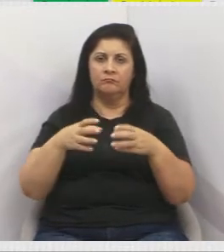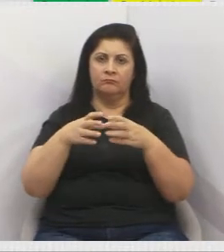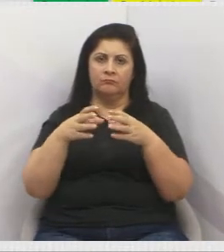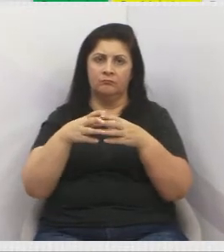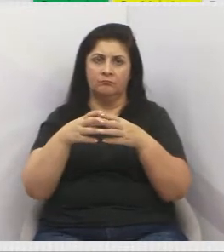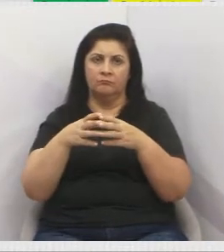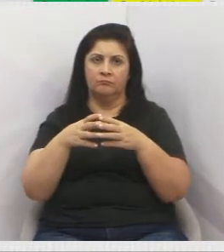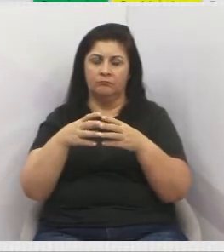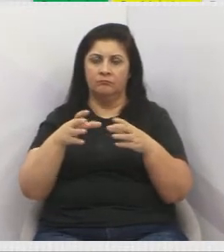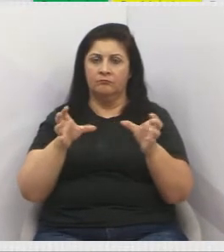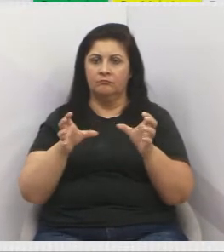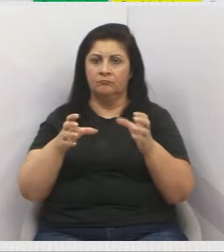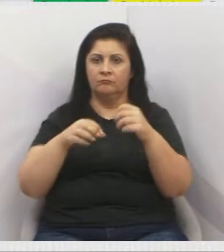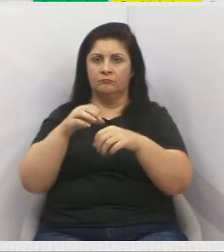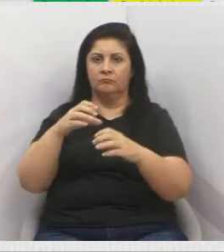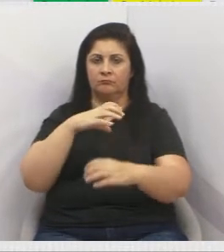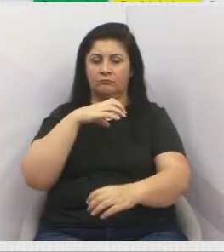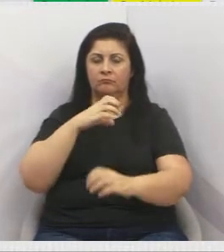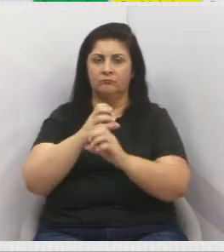Arquitetos de Jacareí.